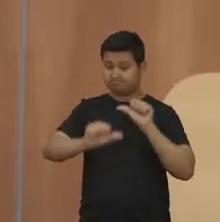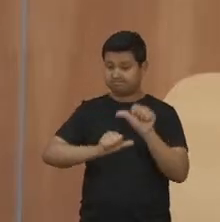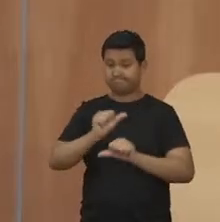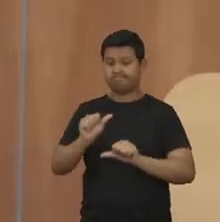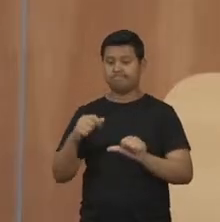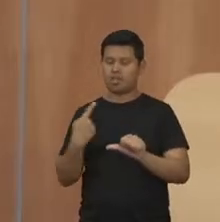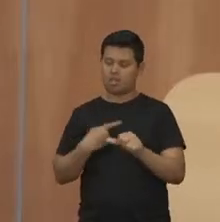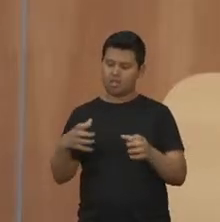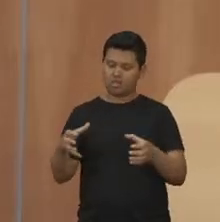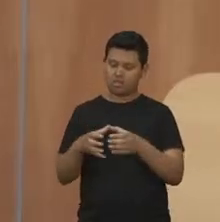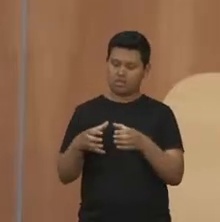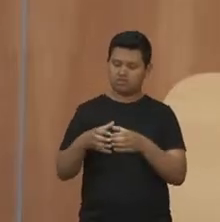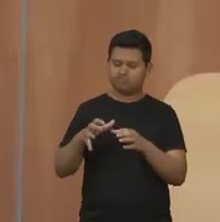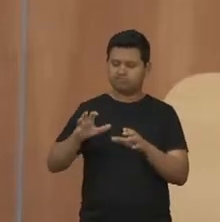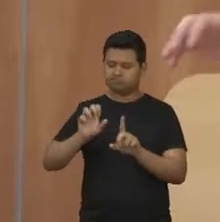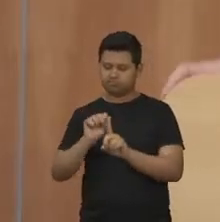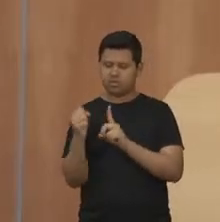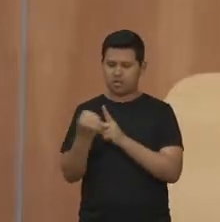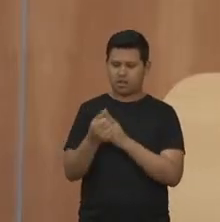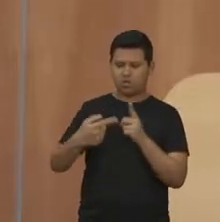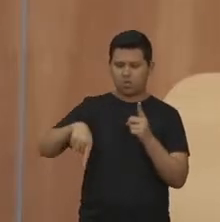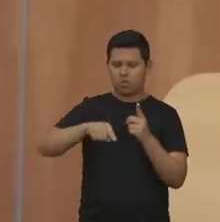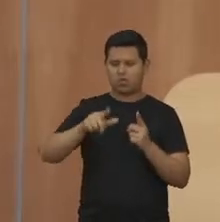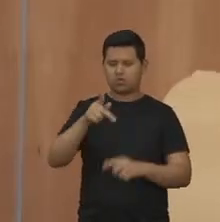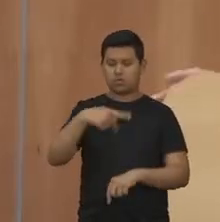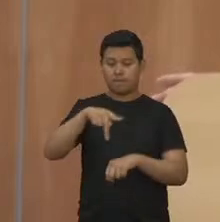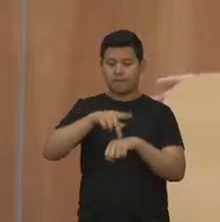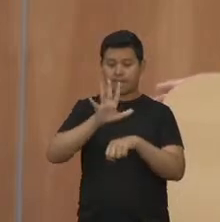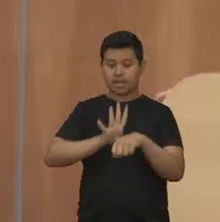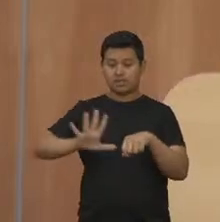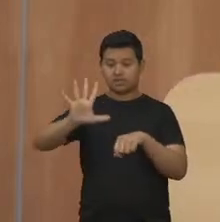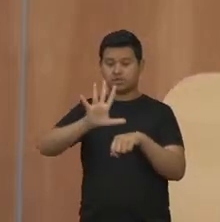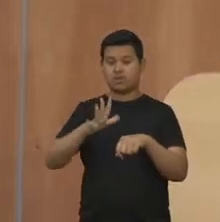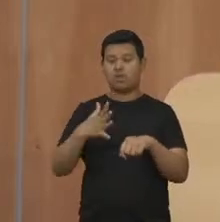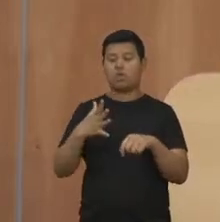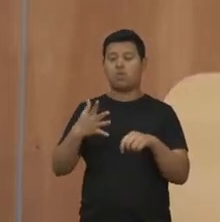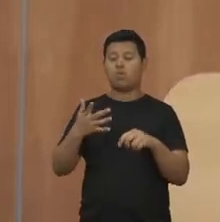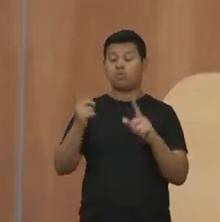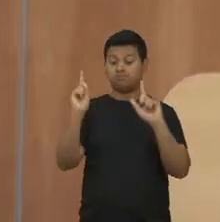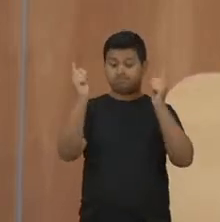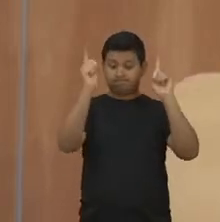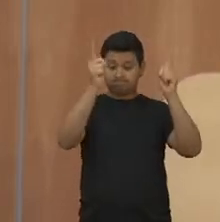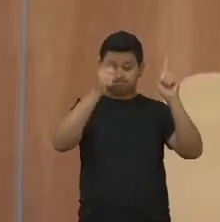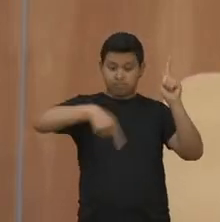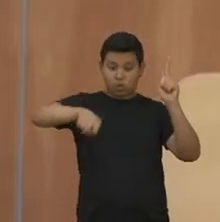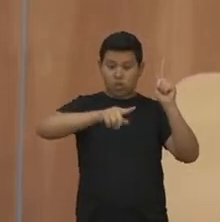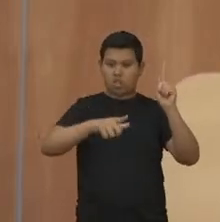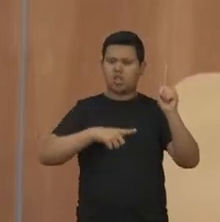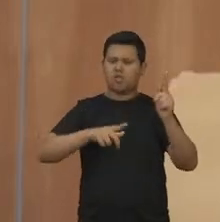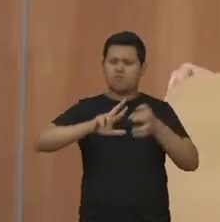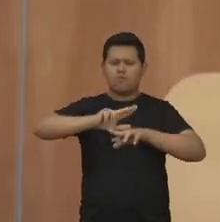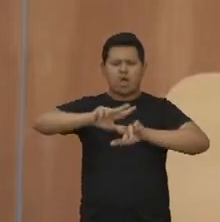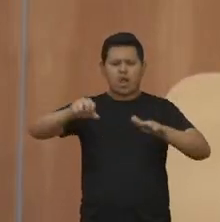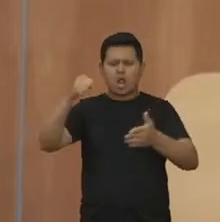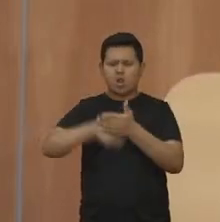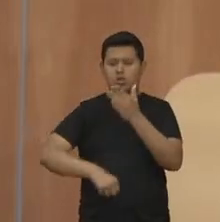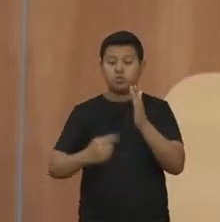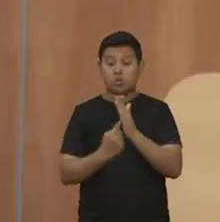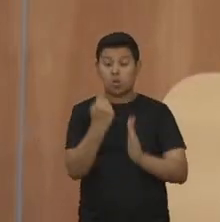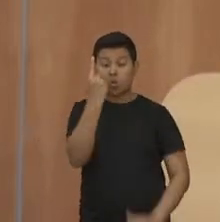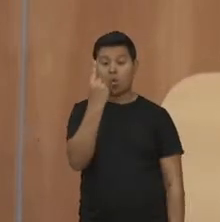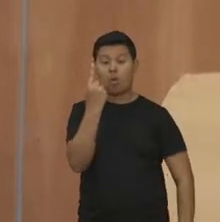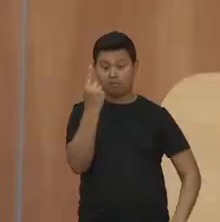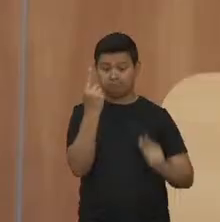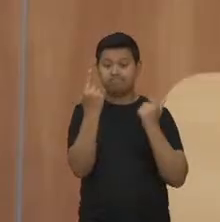a nossa comunidade, mudar o nosso estado e mudar o nosso país. Então eu quero comemorar com vocês e dizer que existem muitas outras lutas pela frente. Essa foi só a primeira vitória